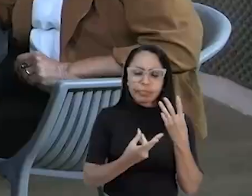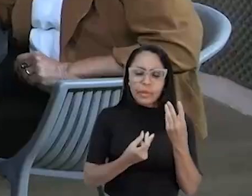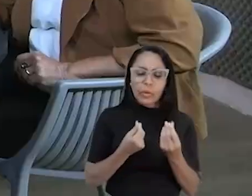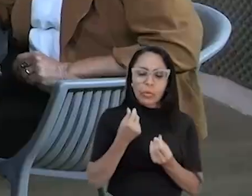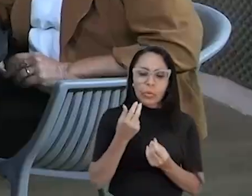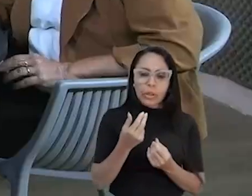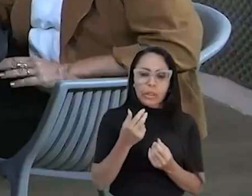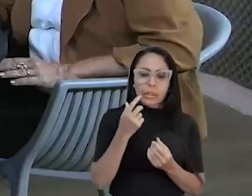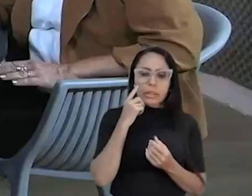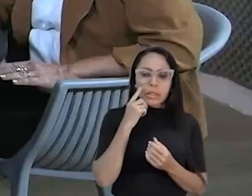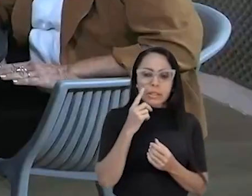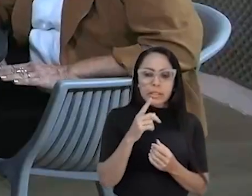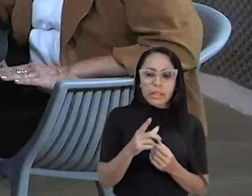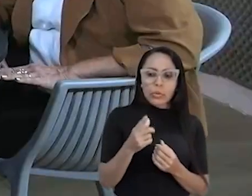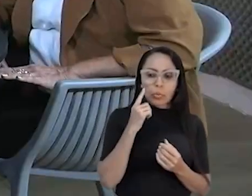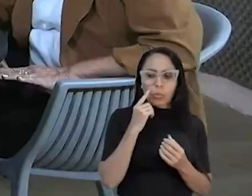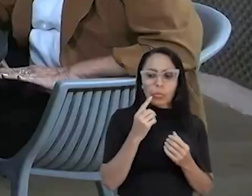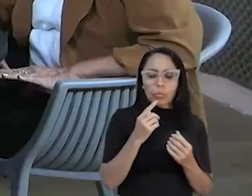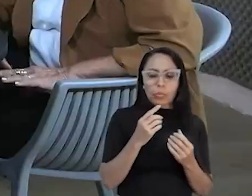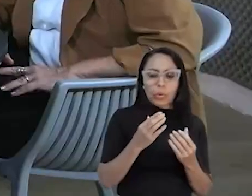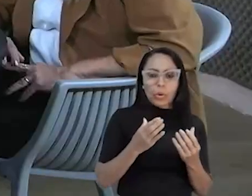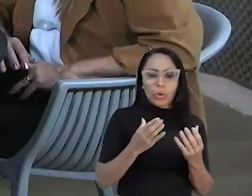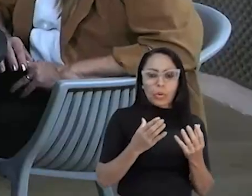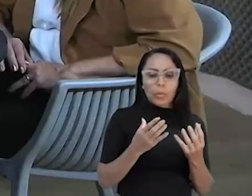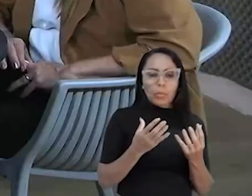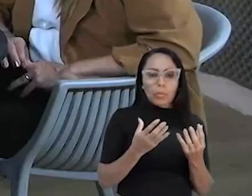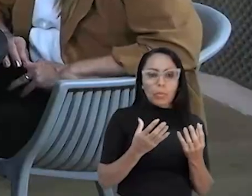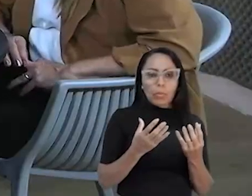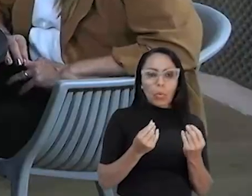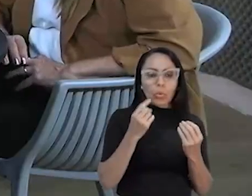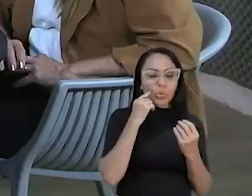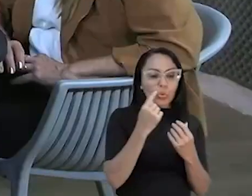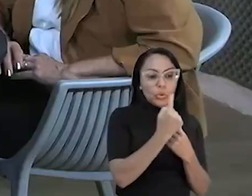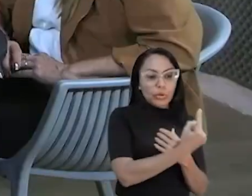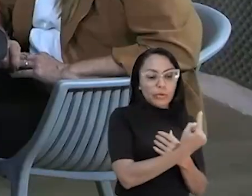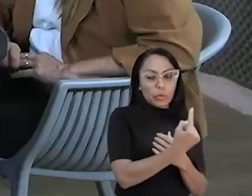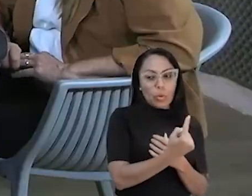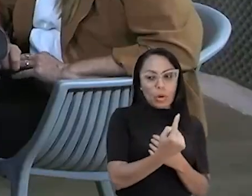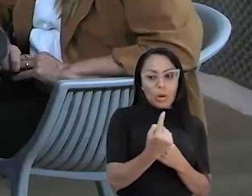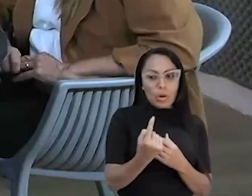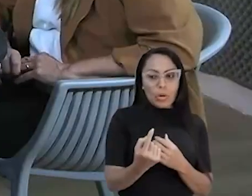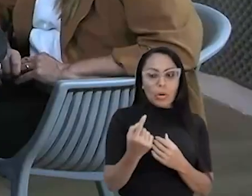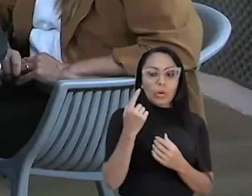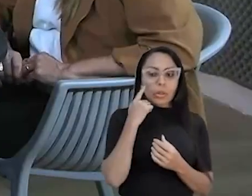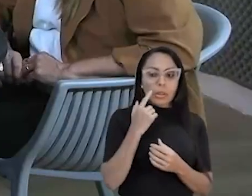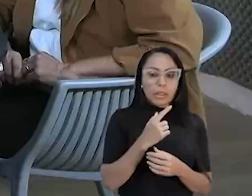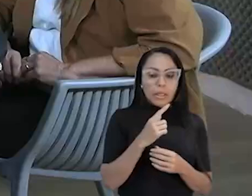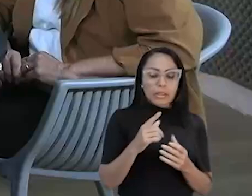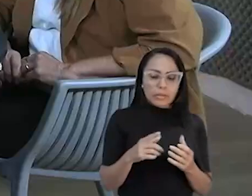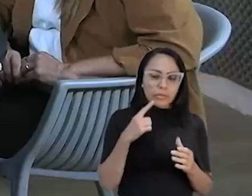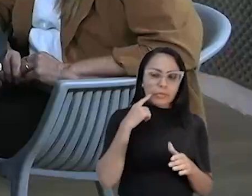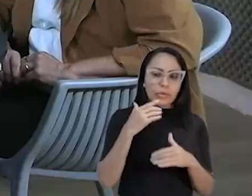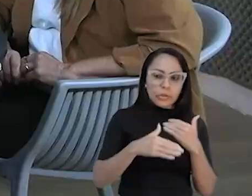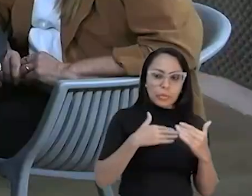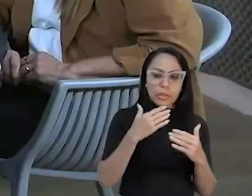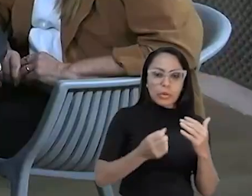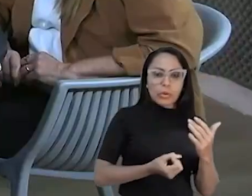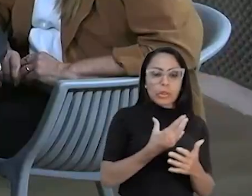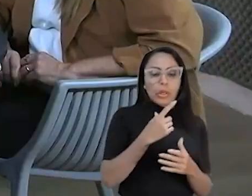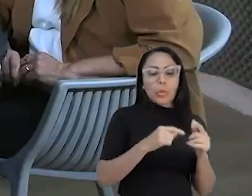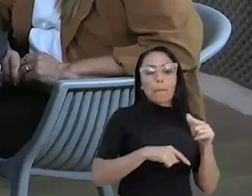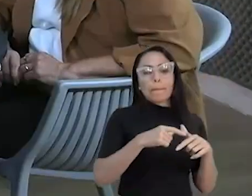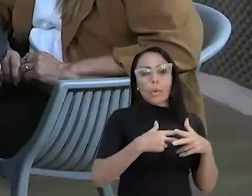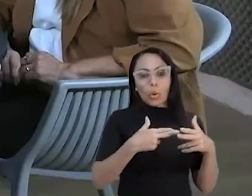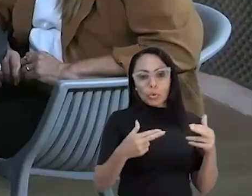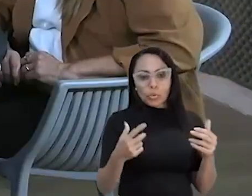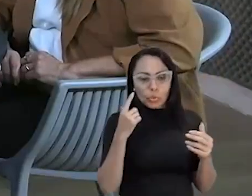acaba sendo muito, vamos dizer assim, individual. Ou seja, único, cada né? vez mais as pessoas estão criando produtos